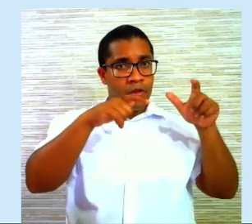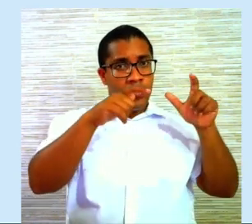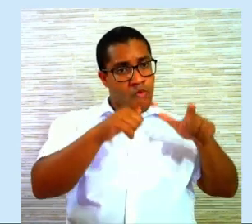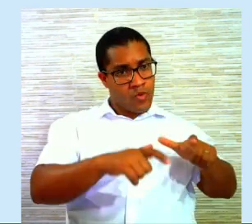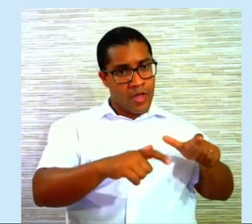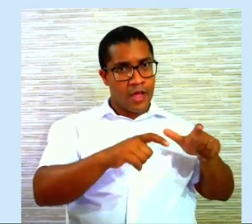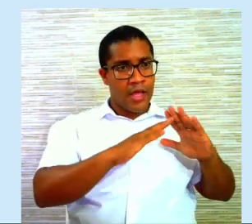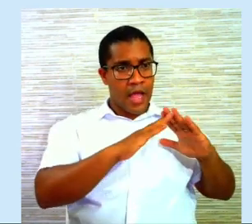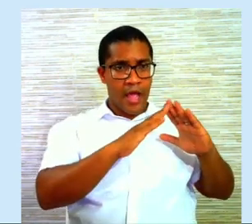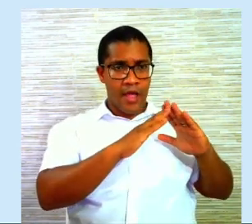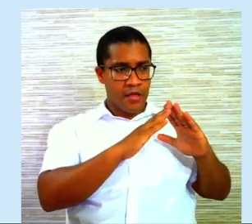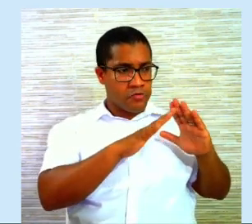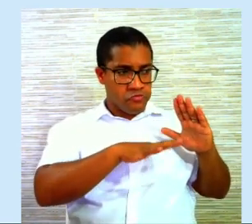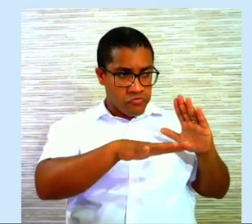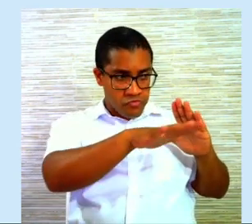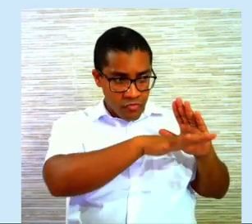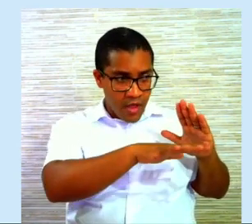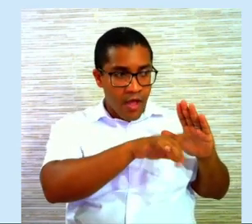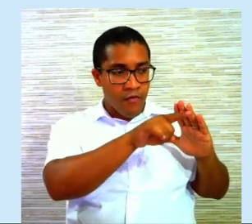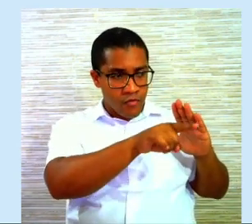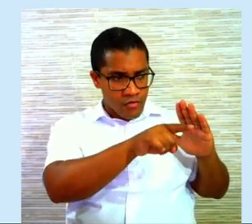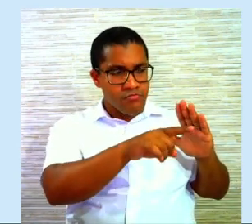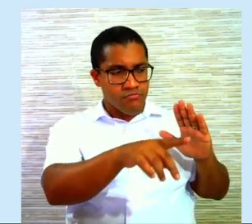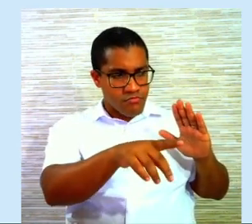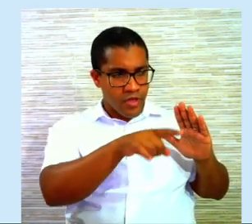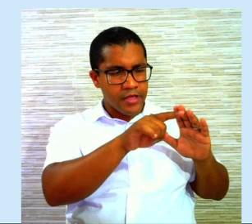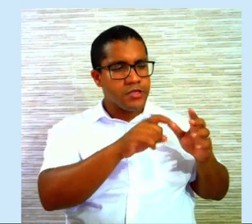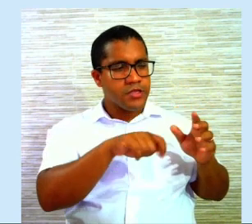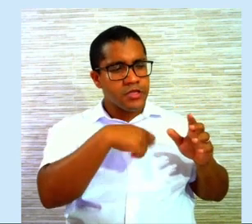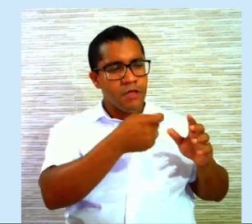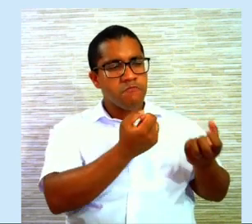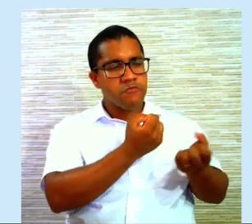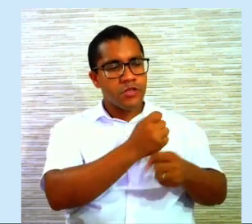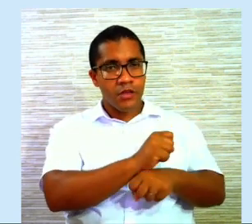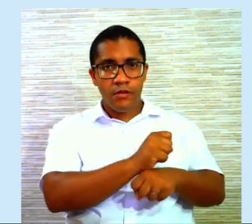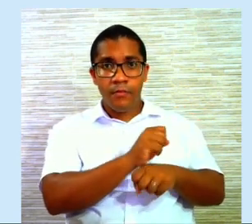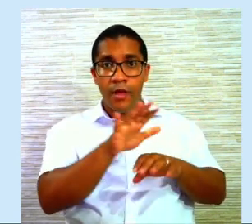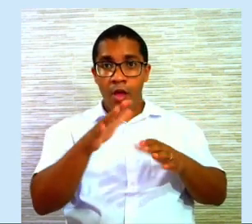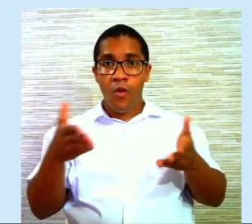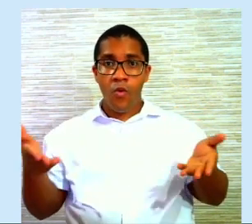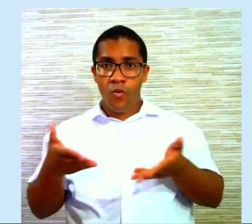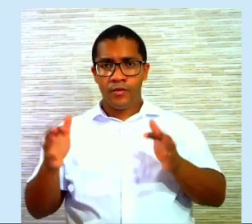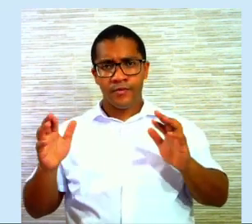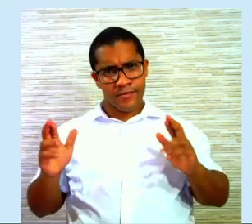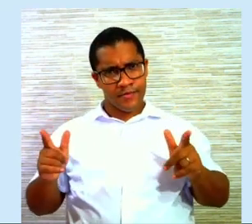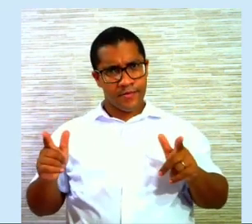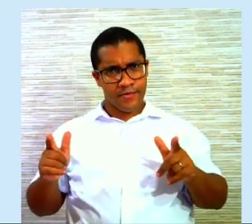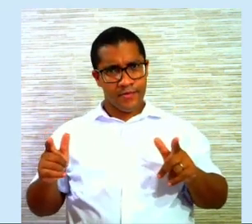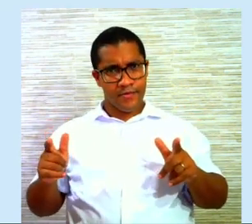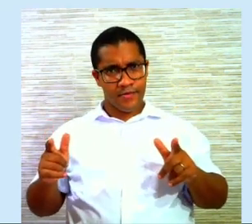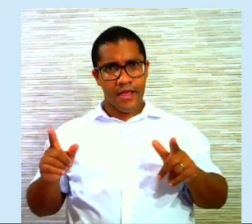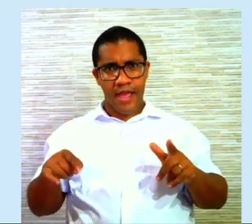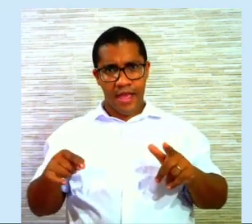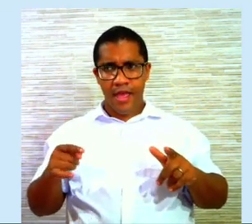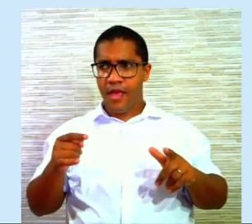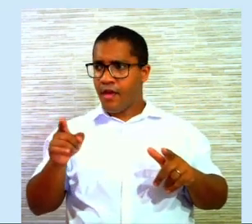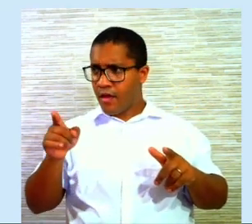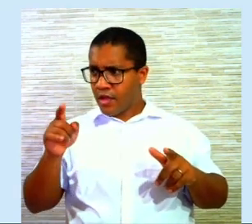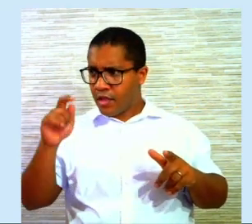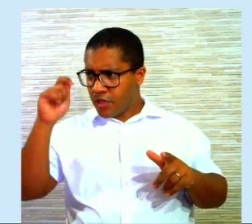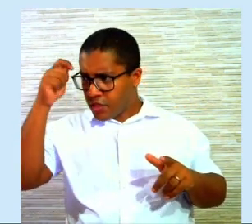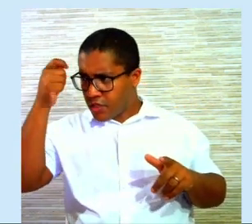Então são dados, na realidade, que a gente fica analisando. Ou seja, hoje o processo de escravidão não é mais pela cor da